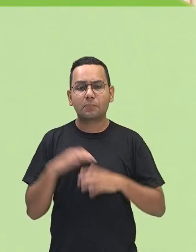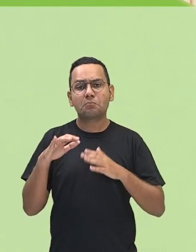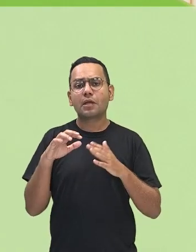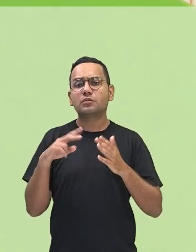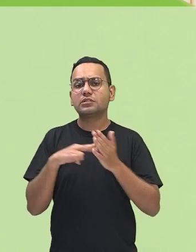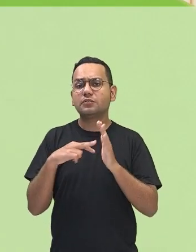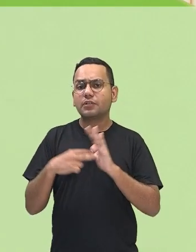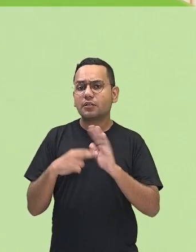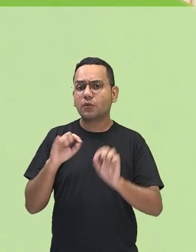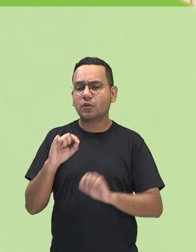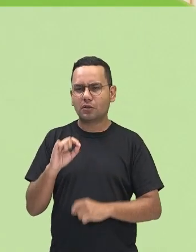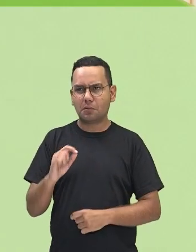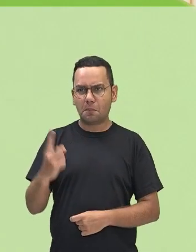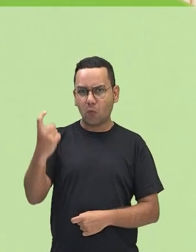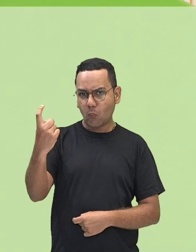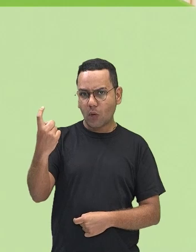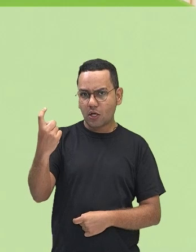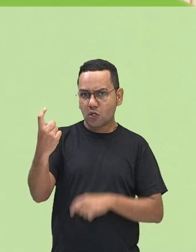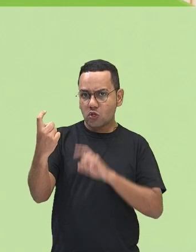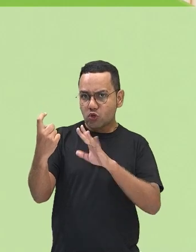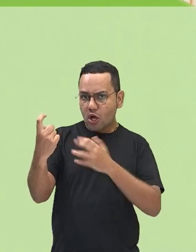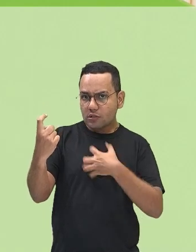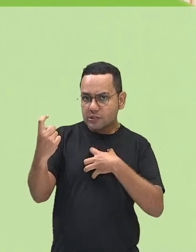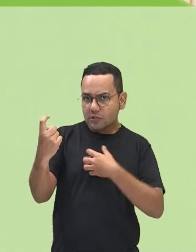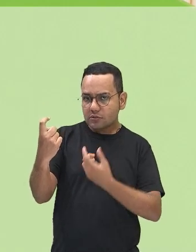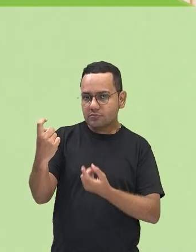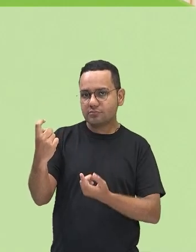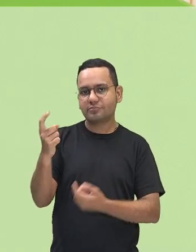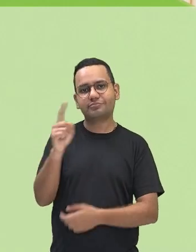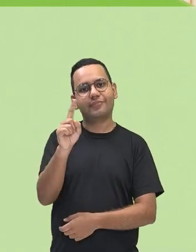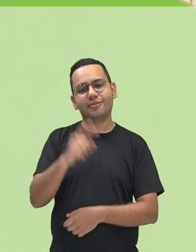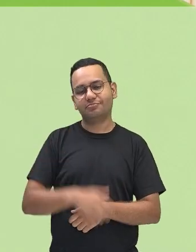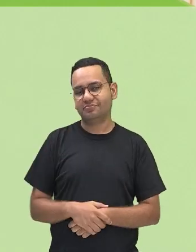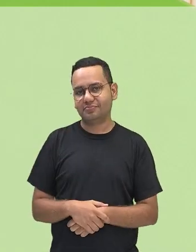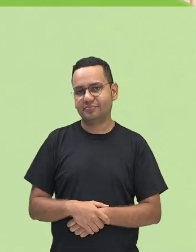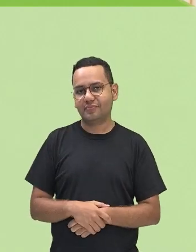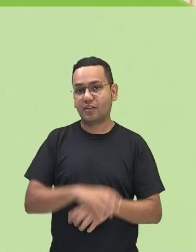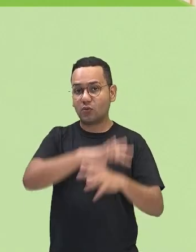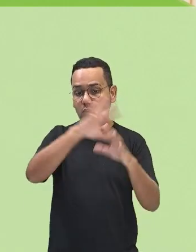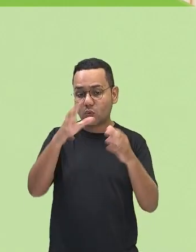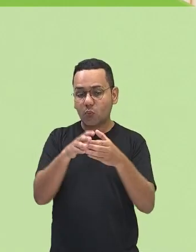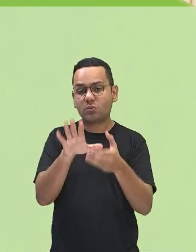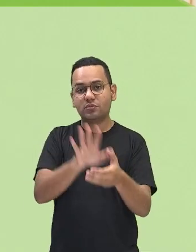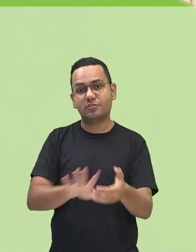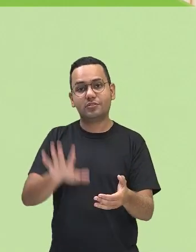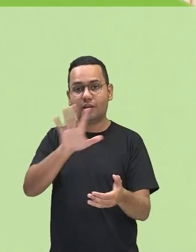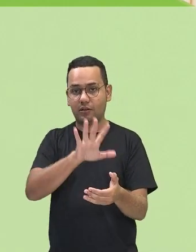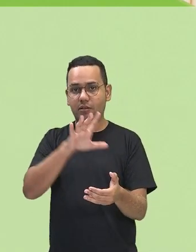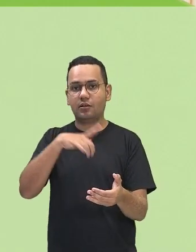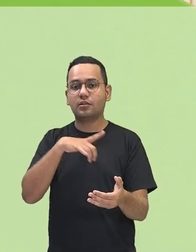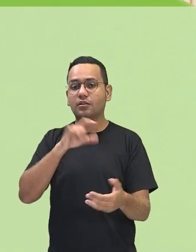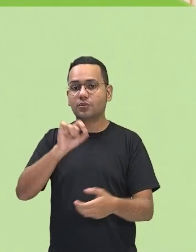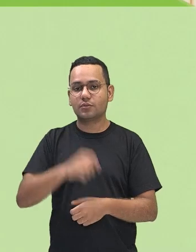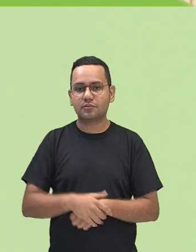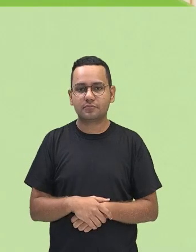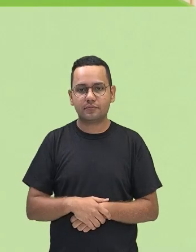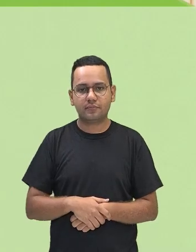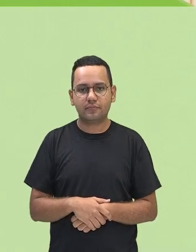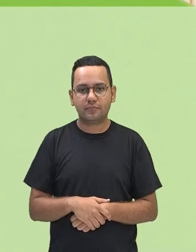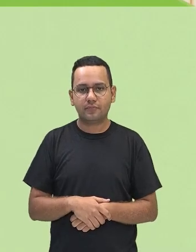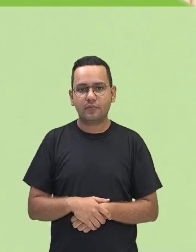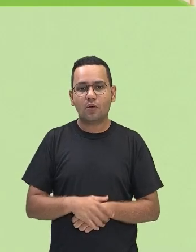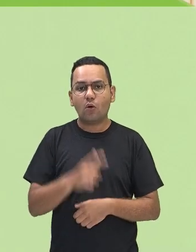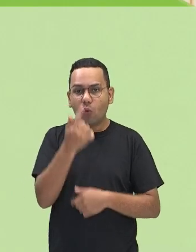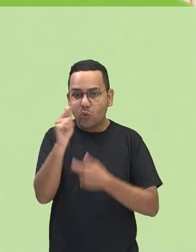uma pessoa, já acontece no coletivo, porque várias pessoas estão